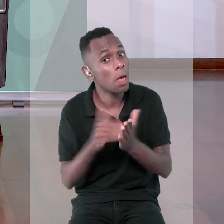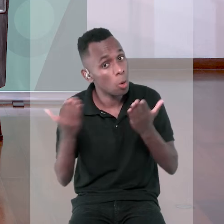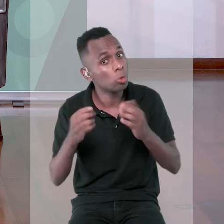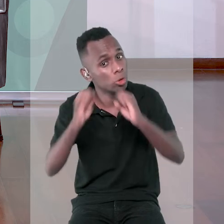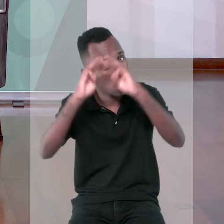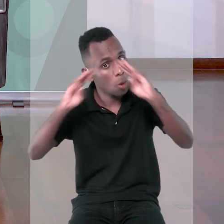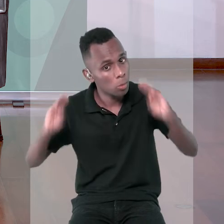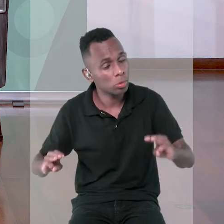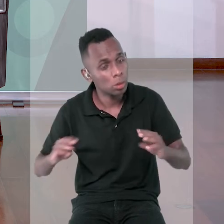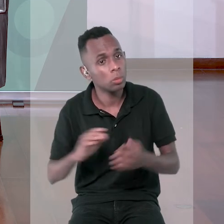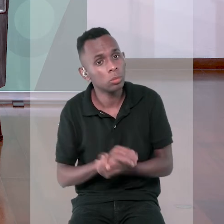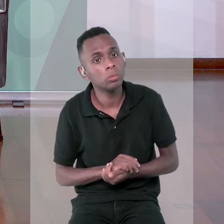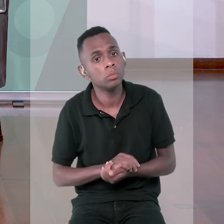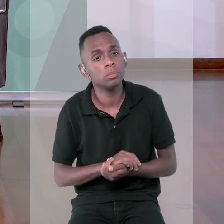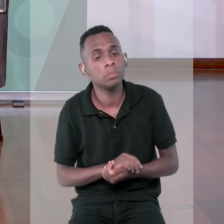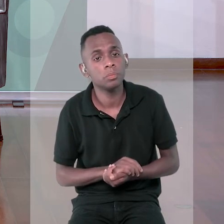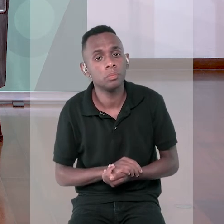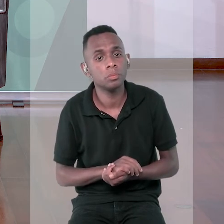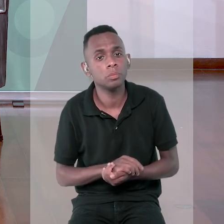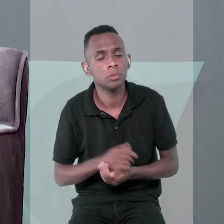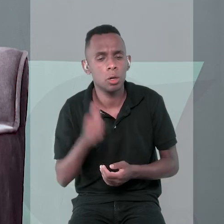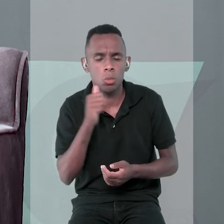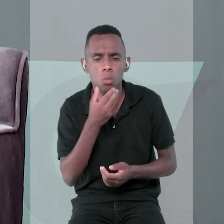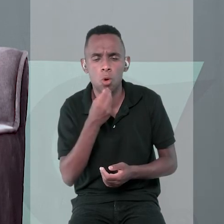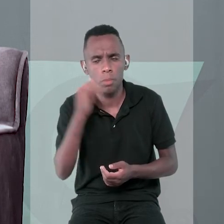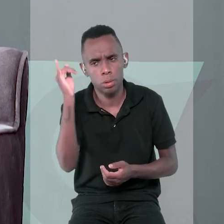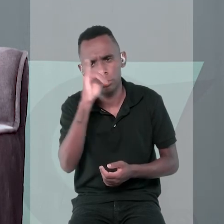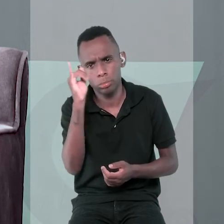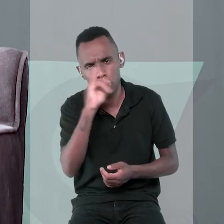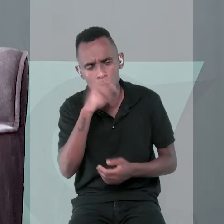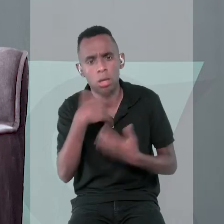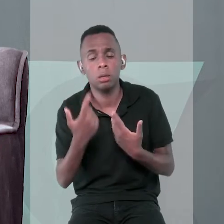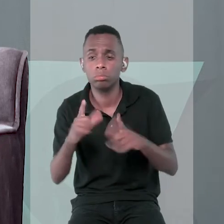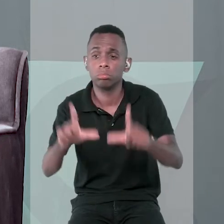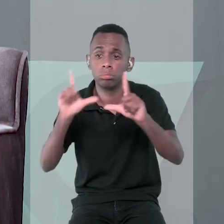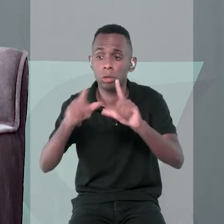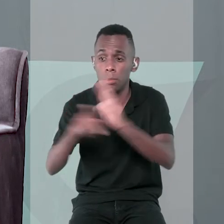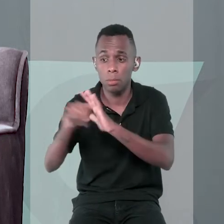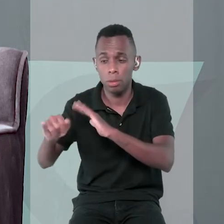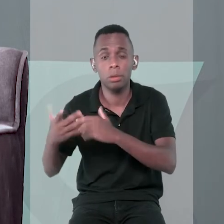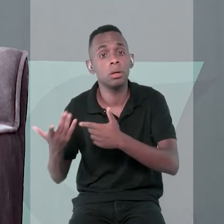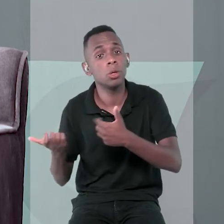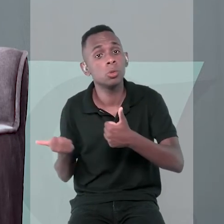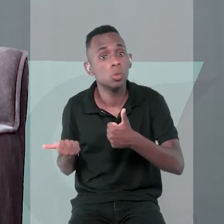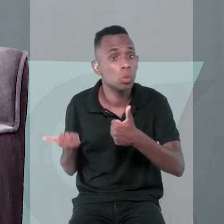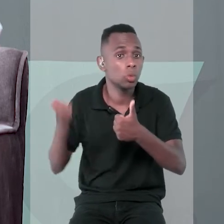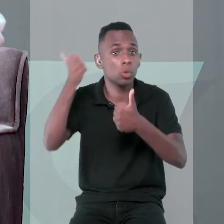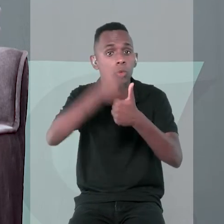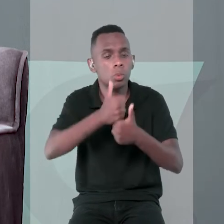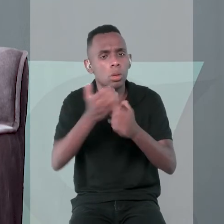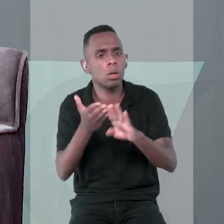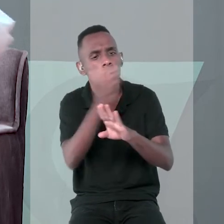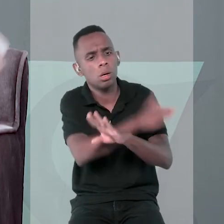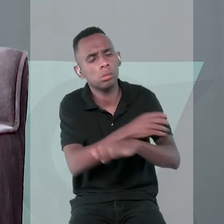hoje, do Domenico Failucci, que é um italiano, e encomenda o retrato dela. E ele substitui o que eram os